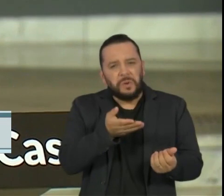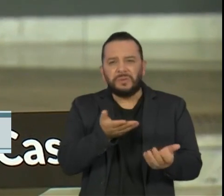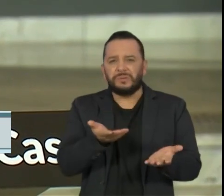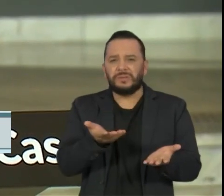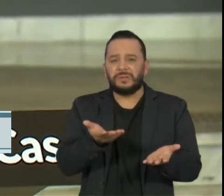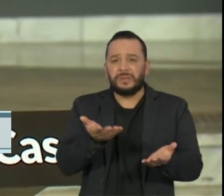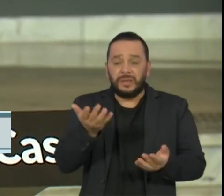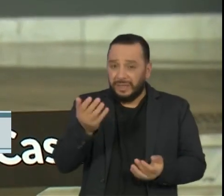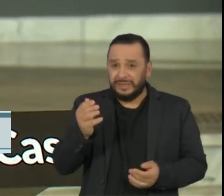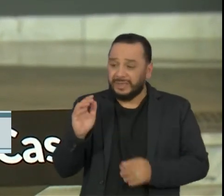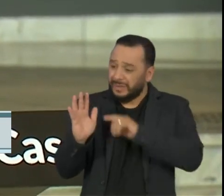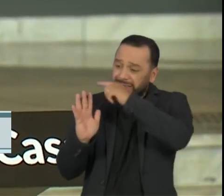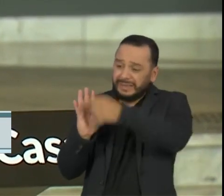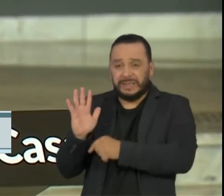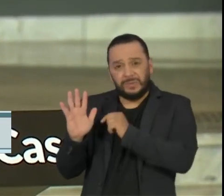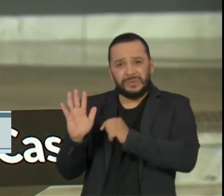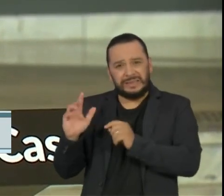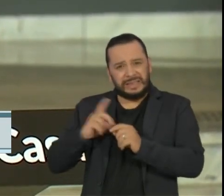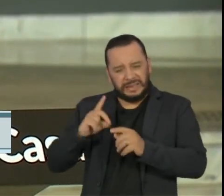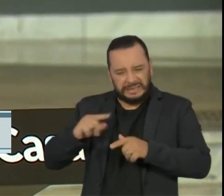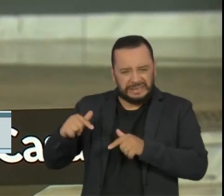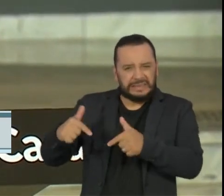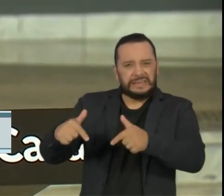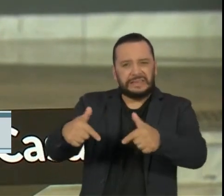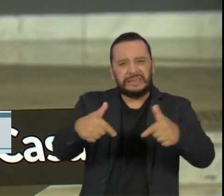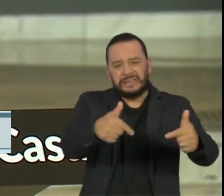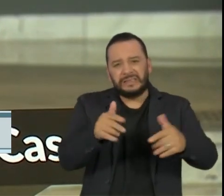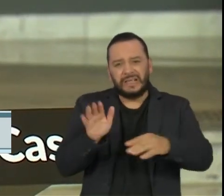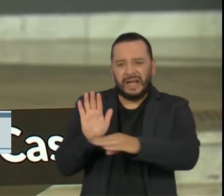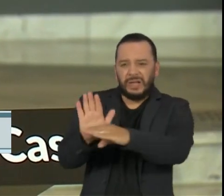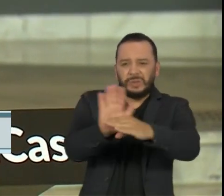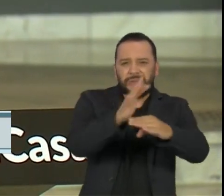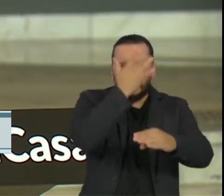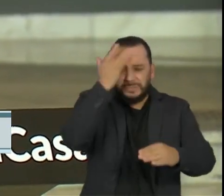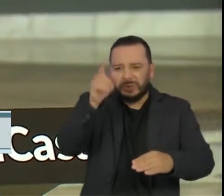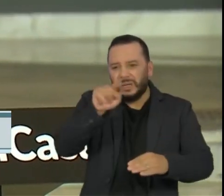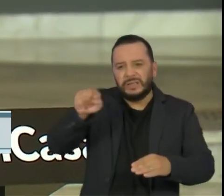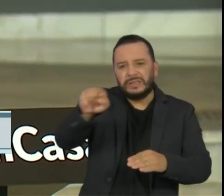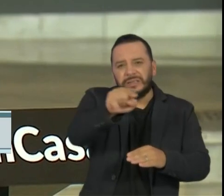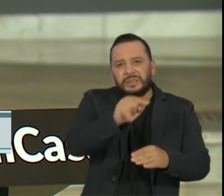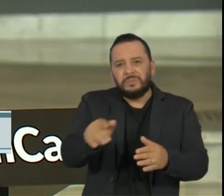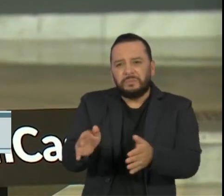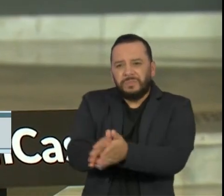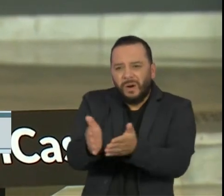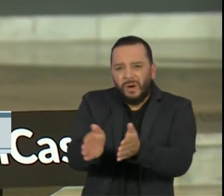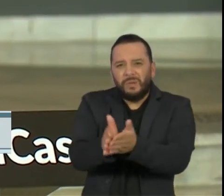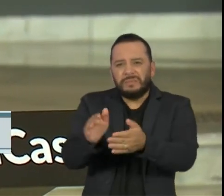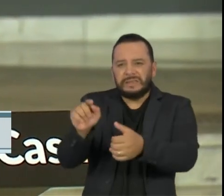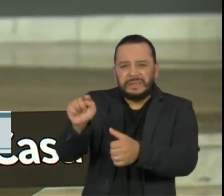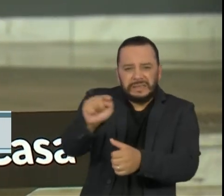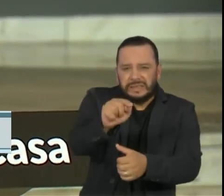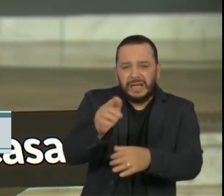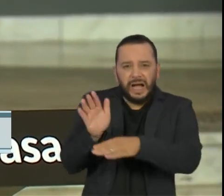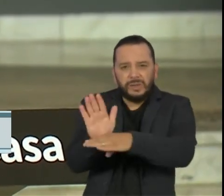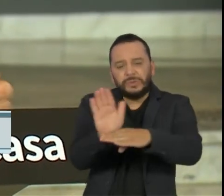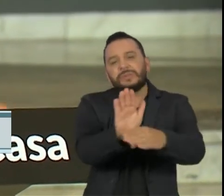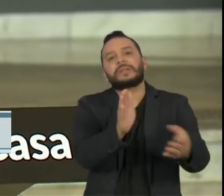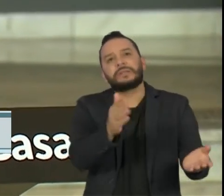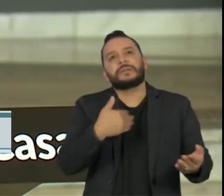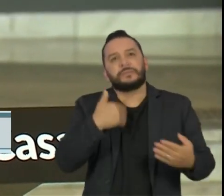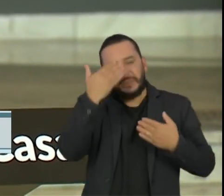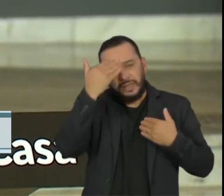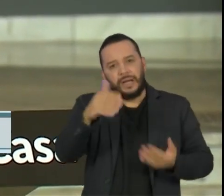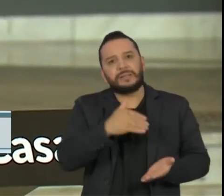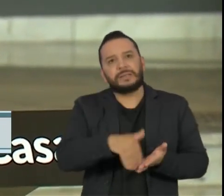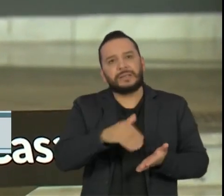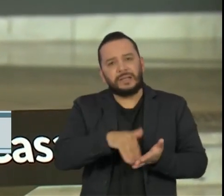pessoas mais vulneráveis desse estado, e o trabalho que eu vou apresentar reflete isso. Então, gostaria de agradecer ao